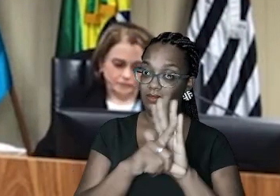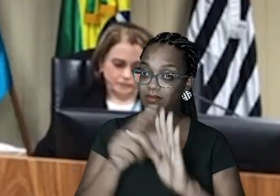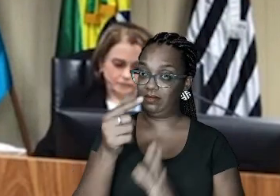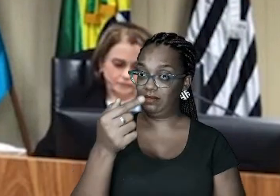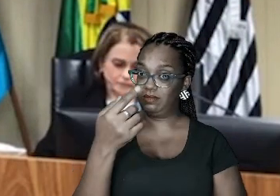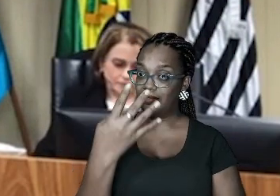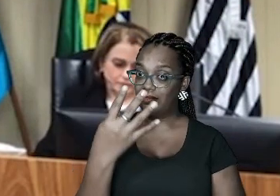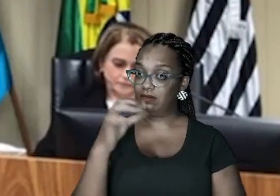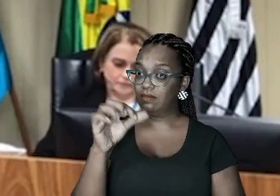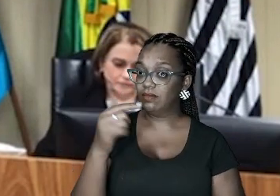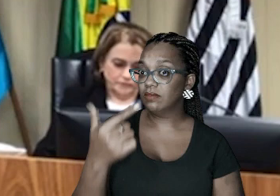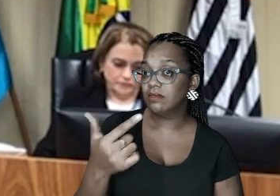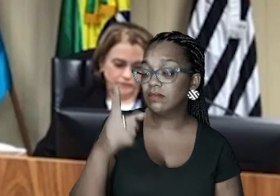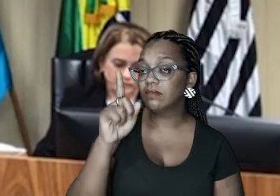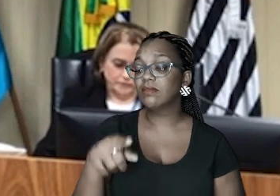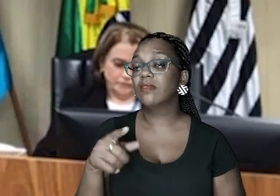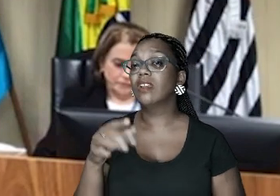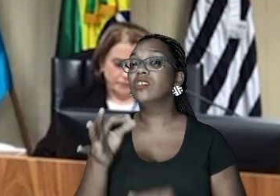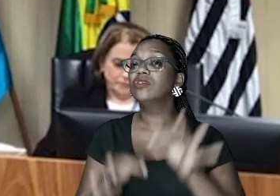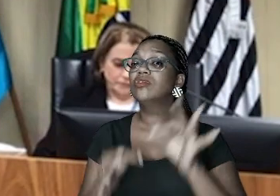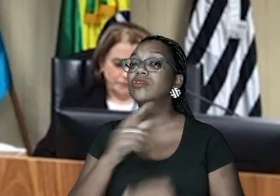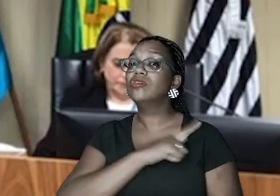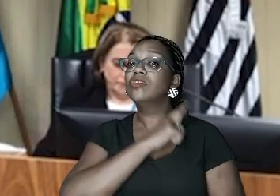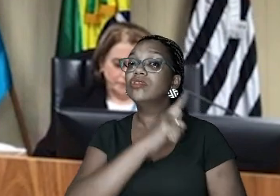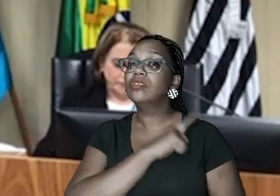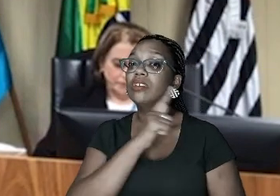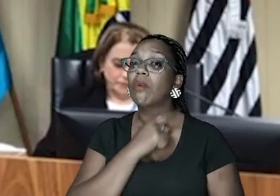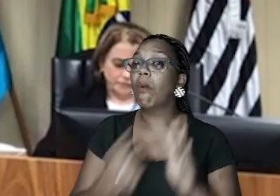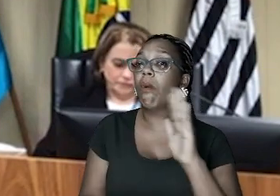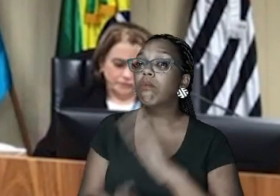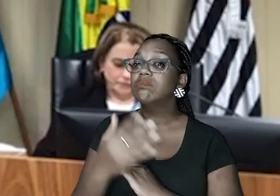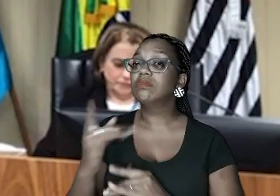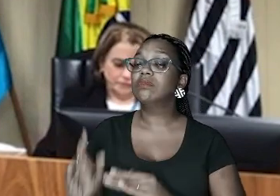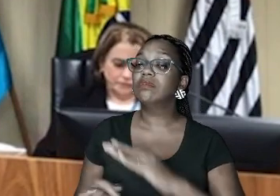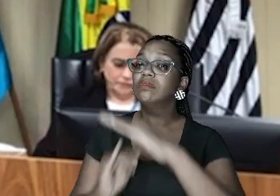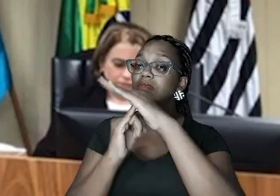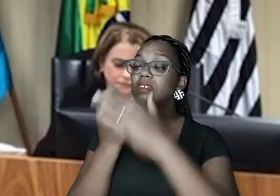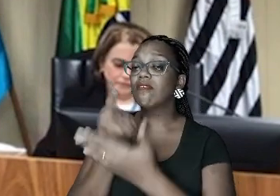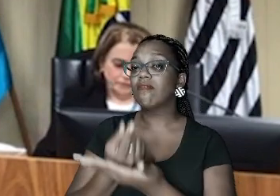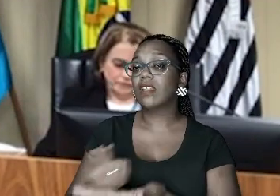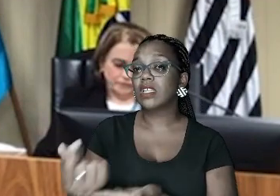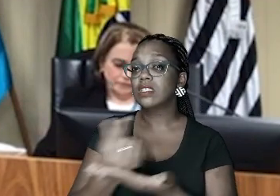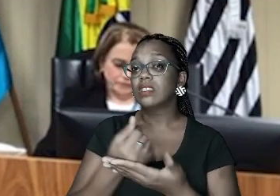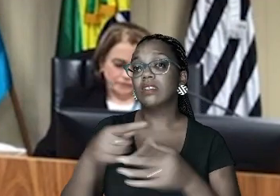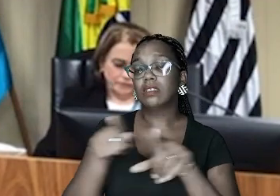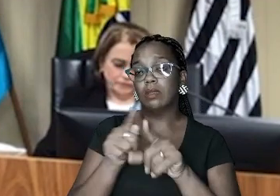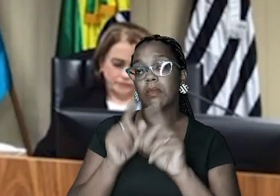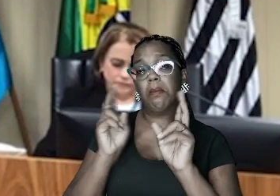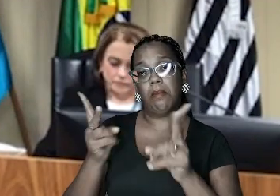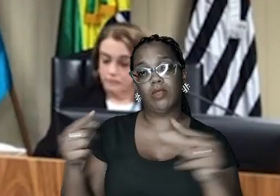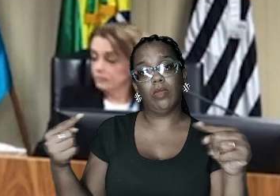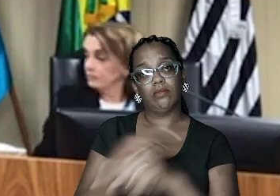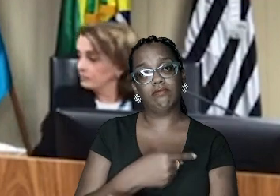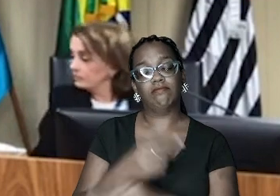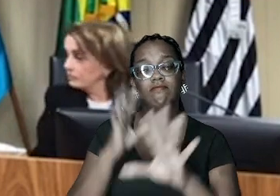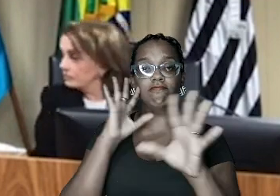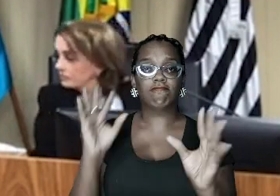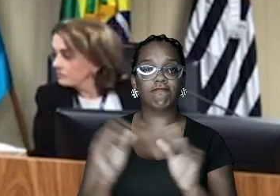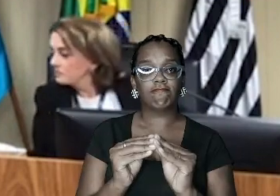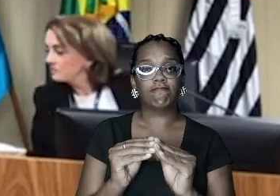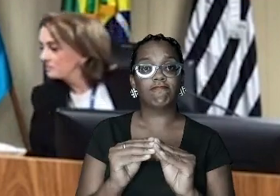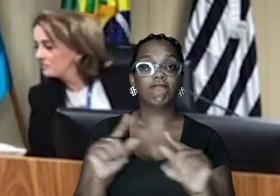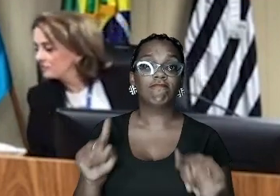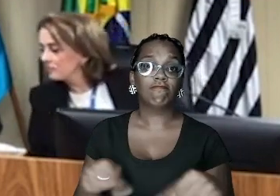falamos gestão temerária ou fraudulenta de instituição financeira também vai incidir nessa mesma controvérsia fica portanto aqui um desafio